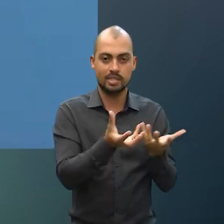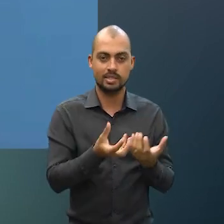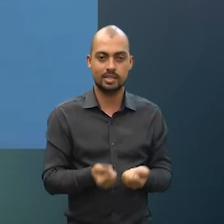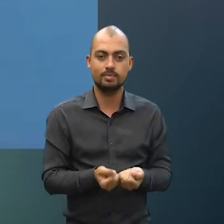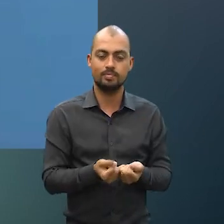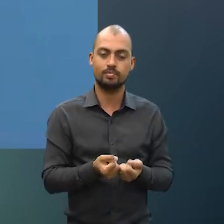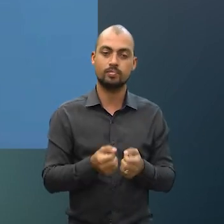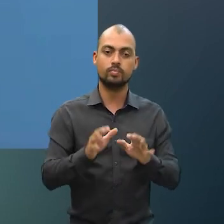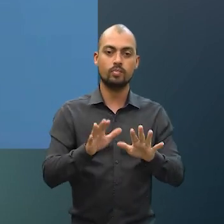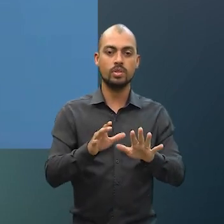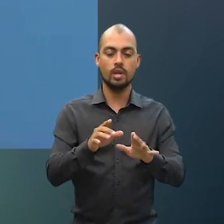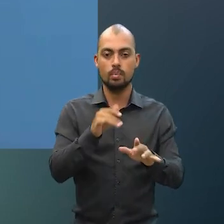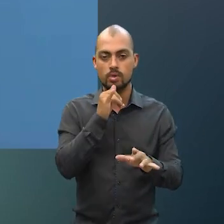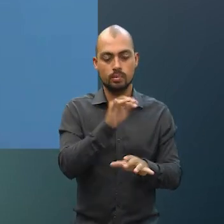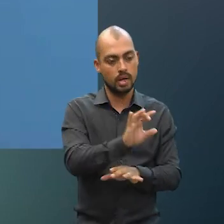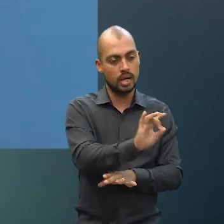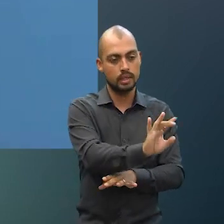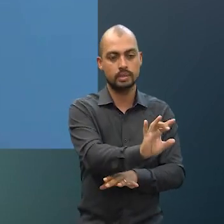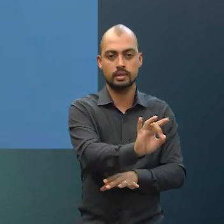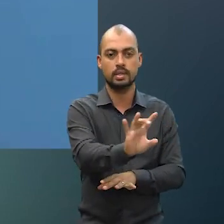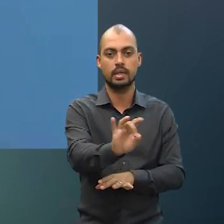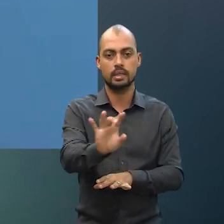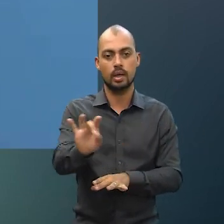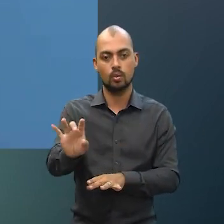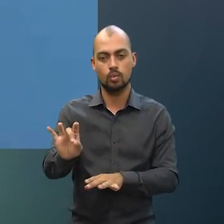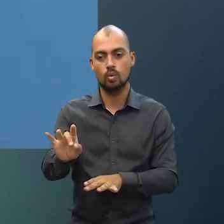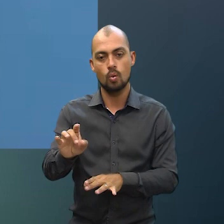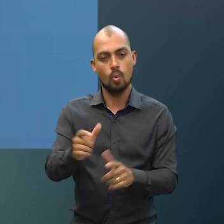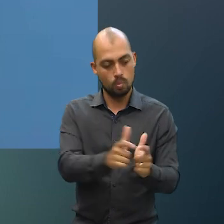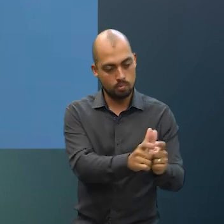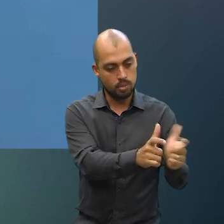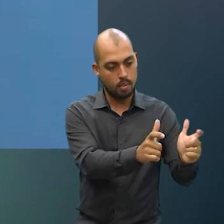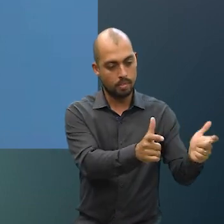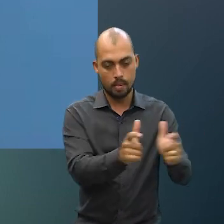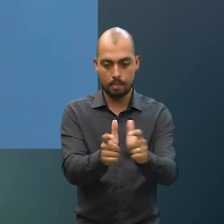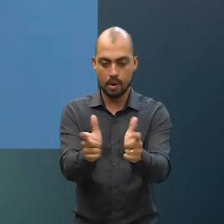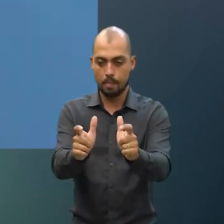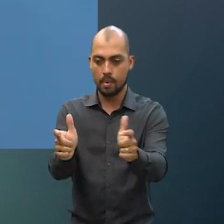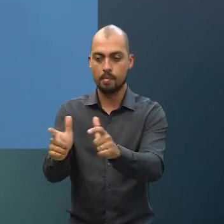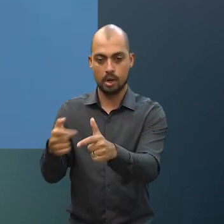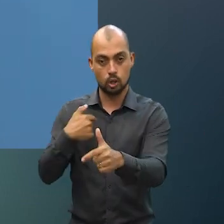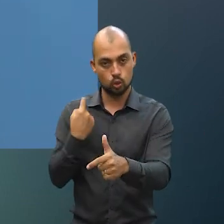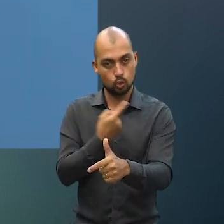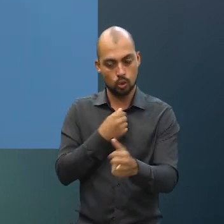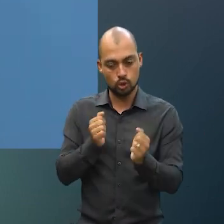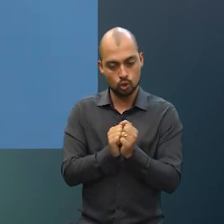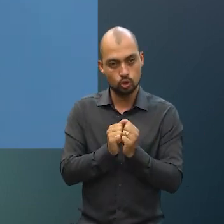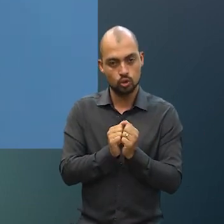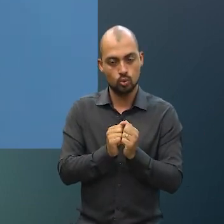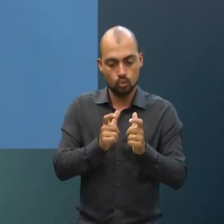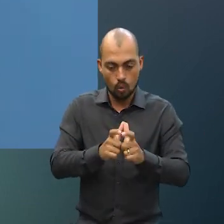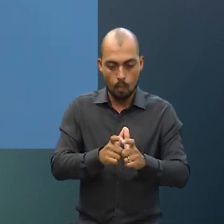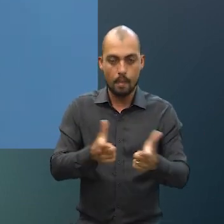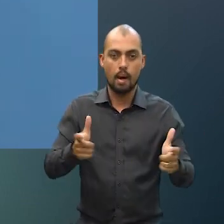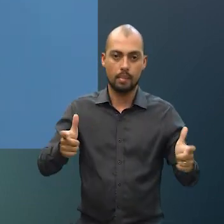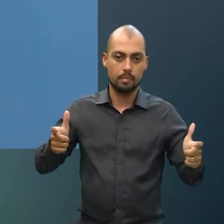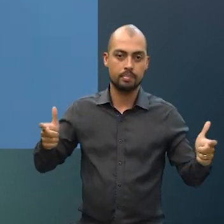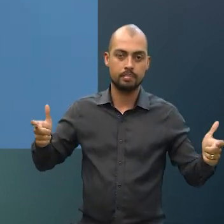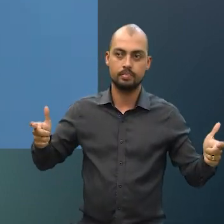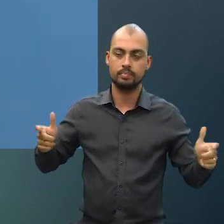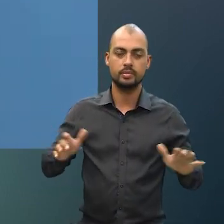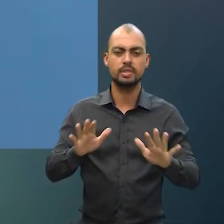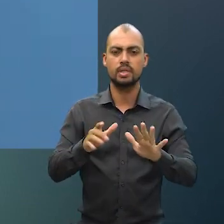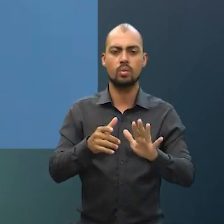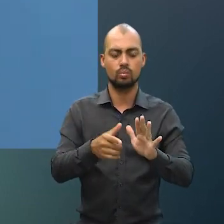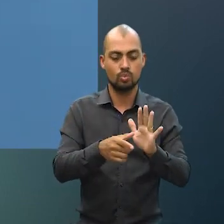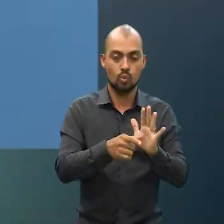tudo, à medida que cada um desses foi ganhando mercado e foi crescendo, nós fomos crescendo junto com eles. Então é um trabalho que vem desde a